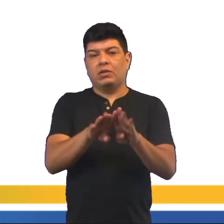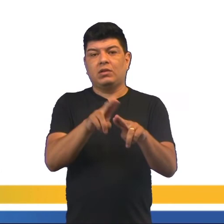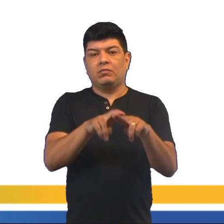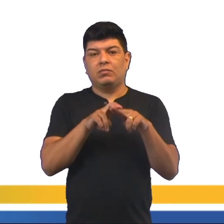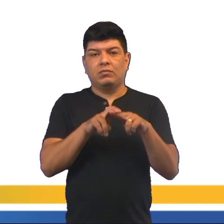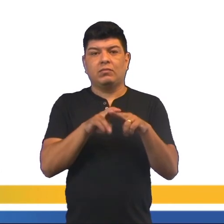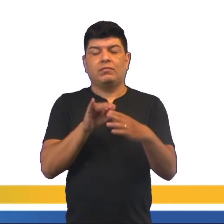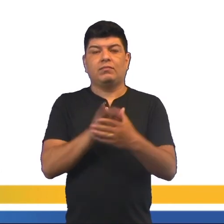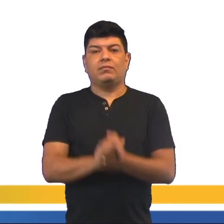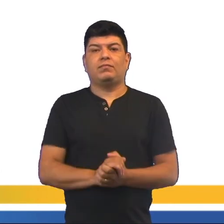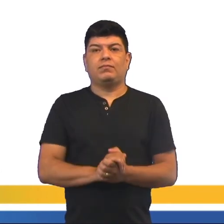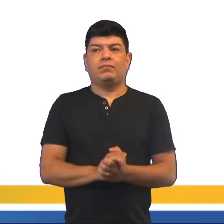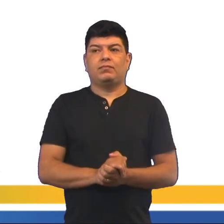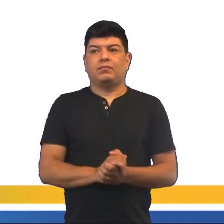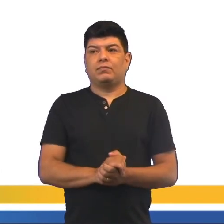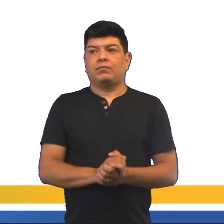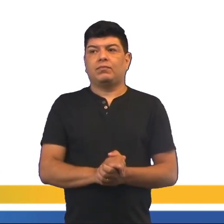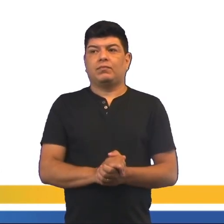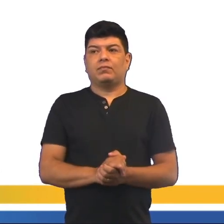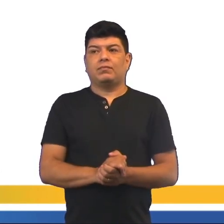fechados.